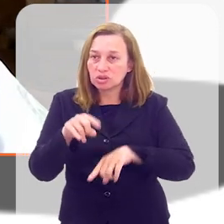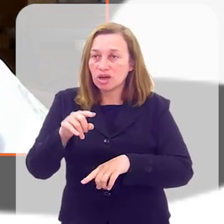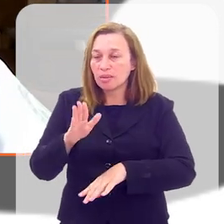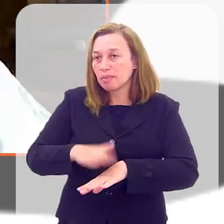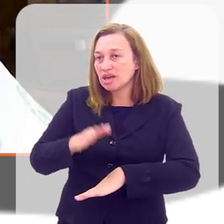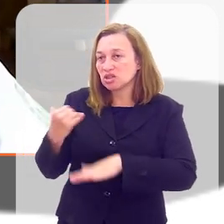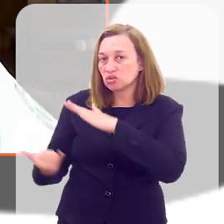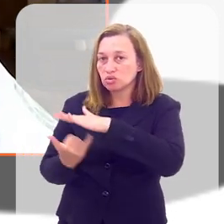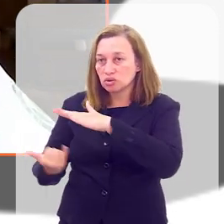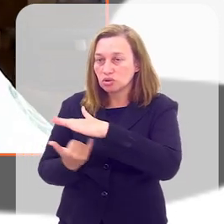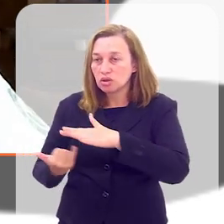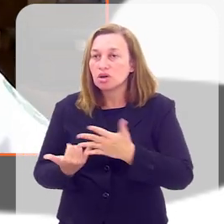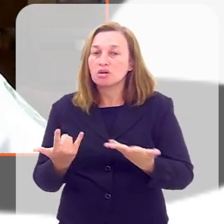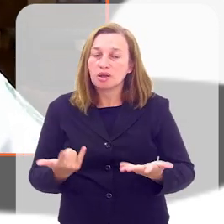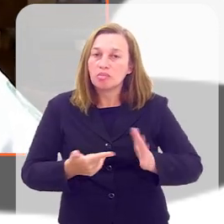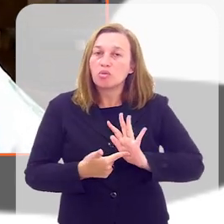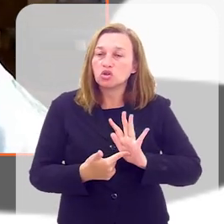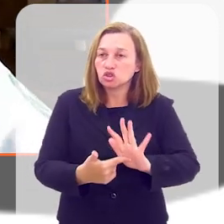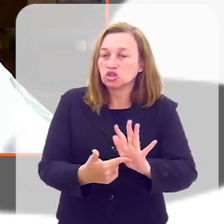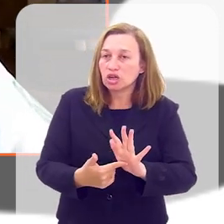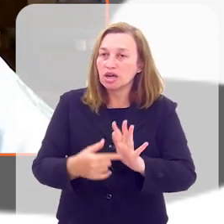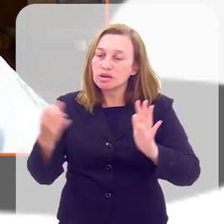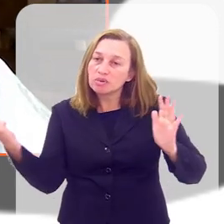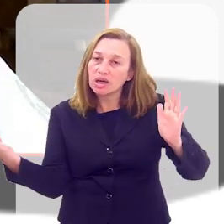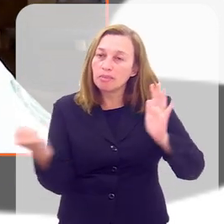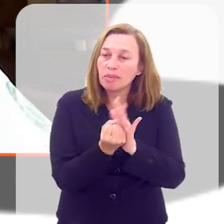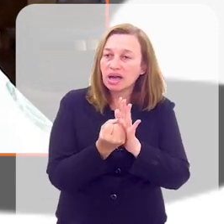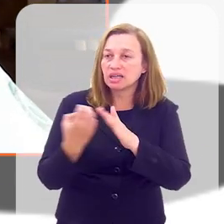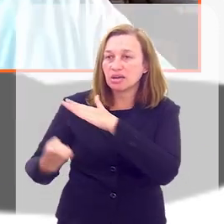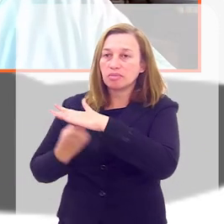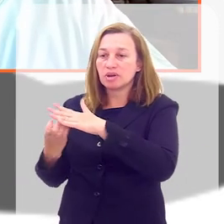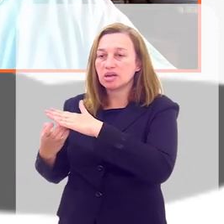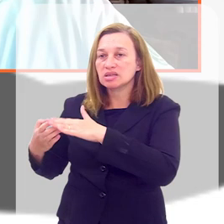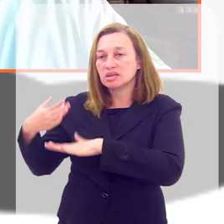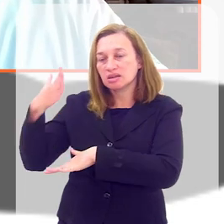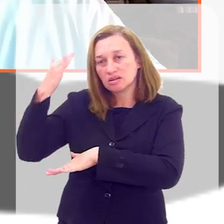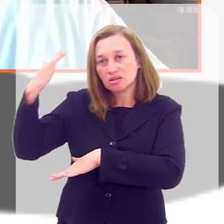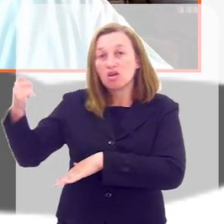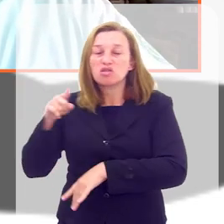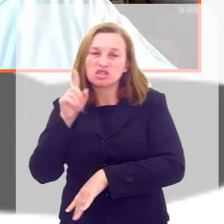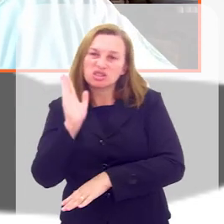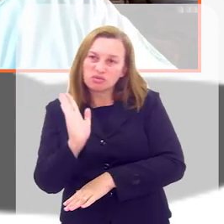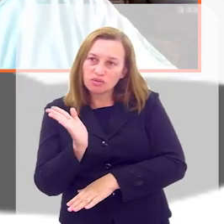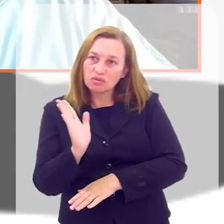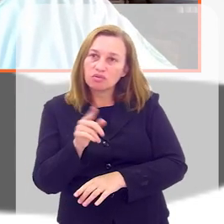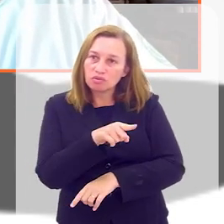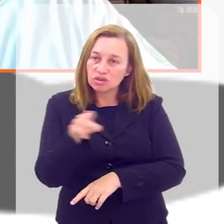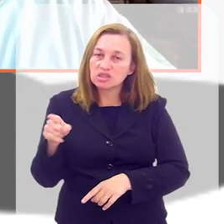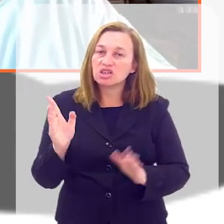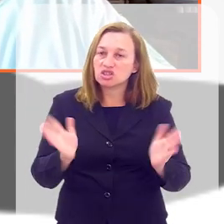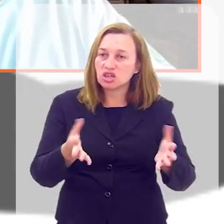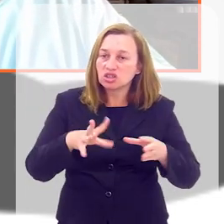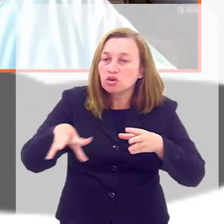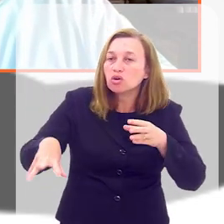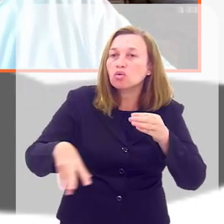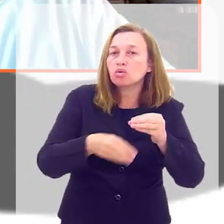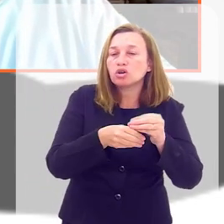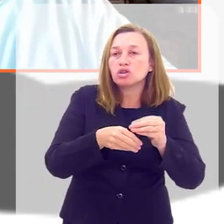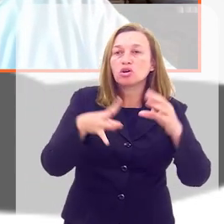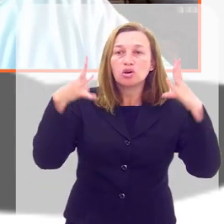apresentação do material bem muito mais institucional para mostrar o produto e botar a marca na vitrine você já estão em Orlando